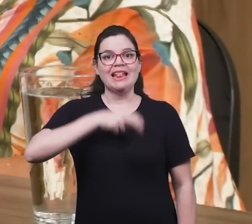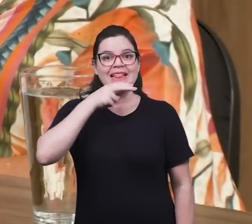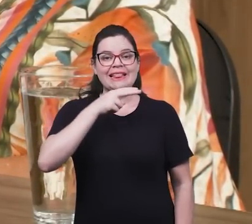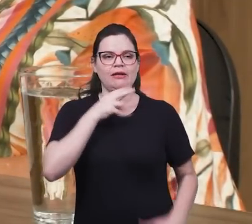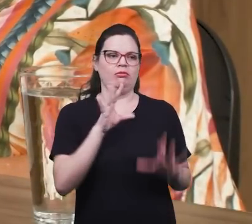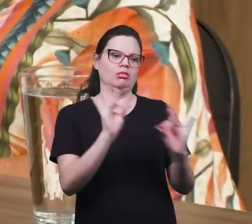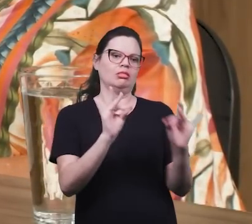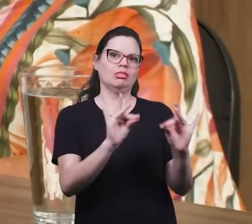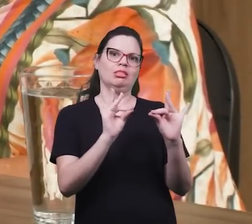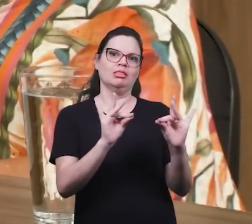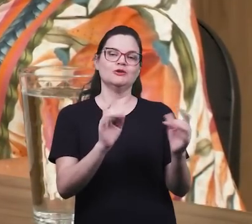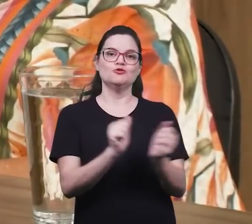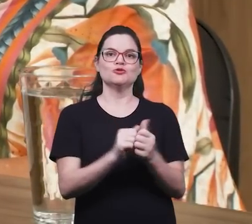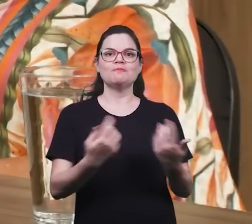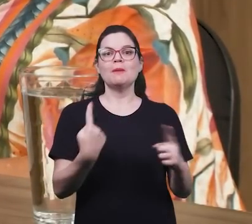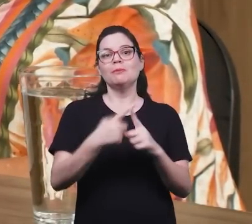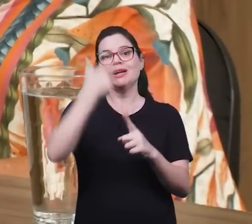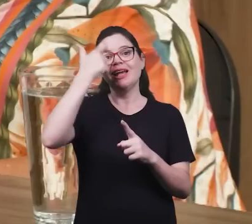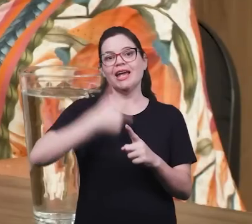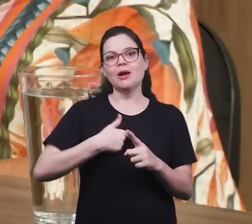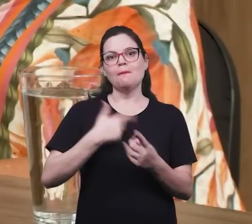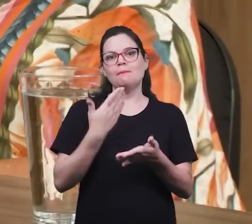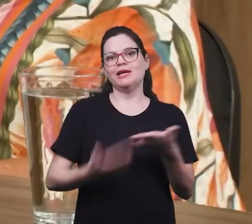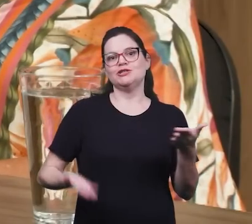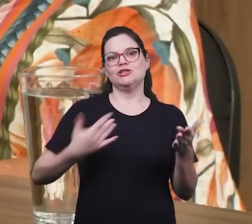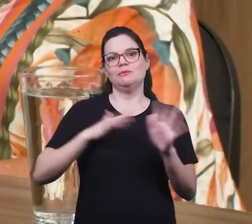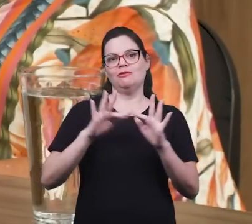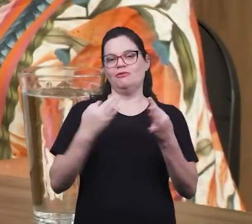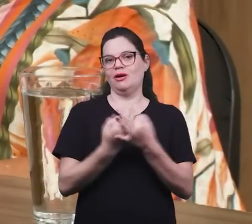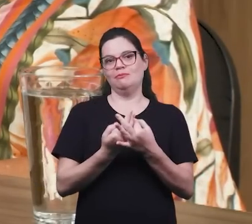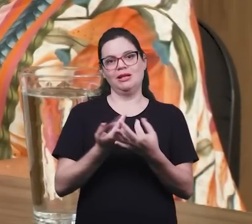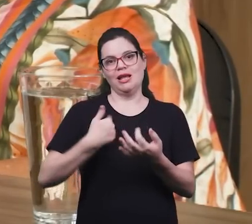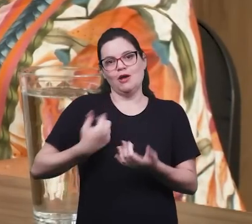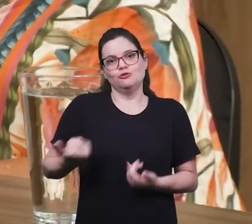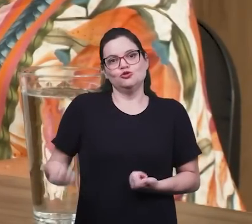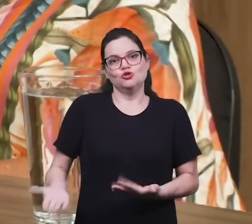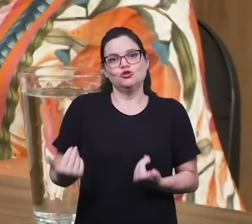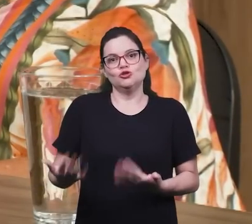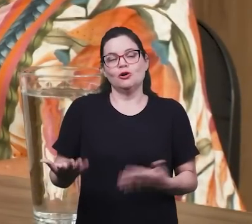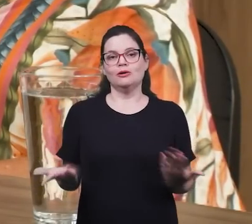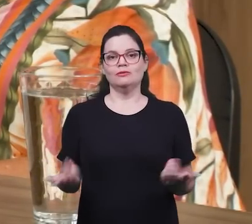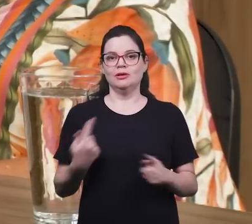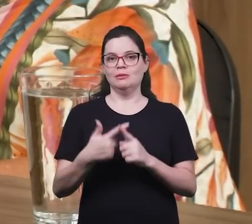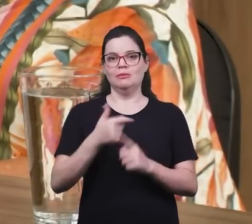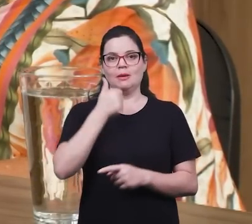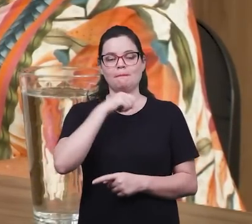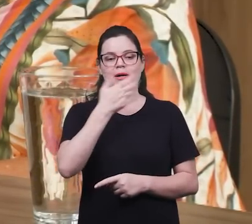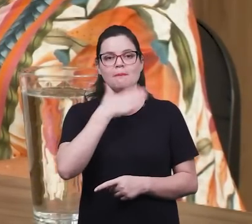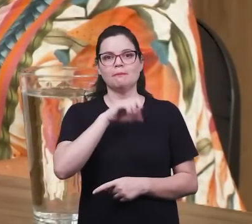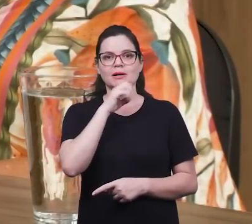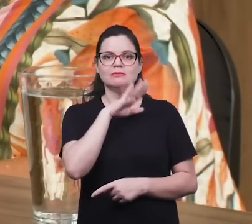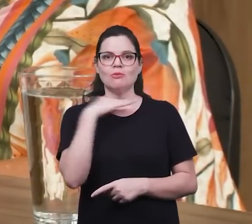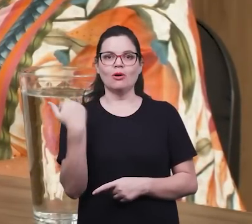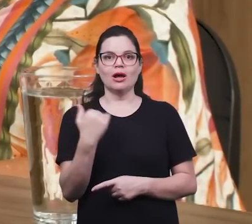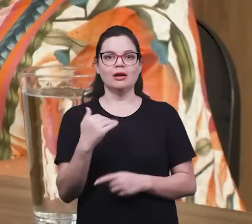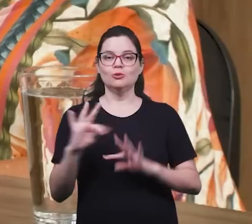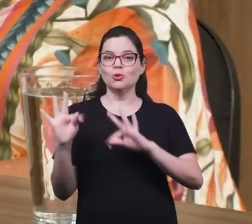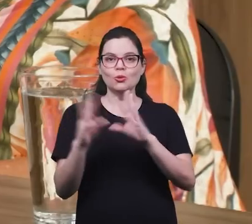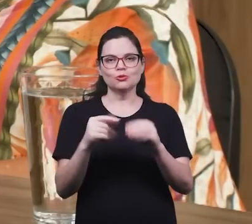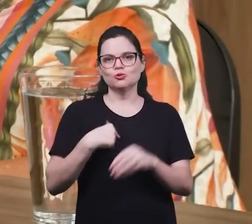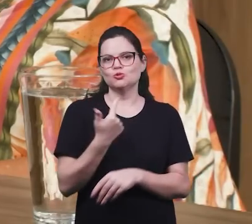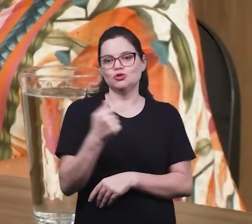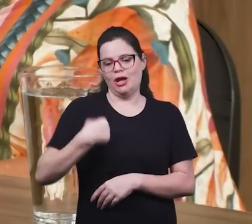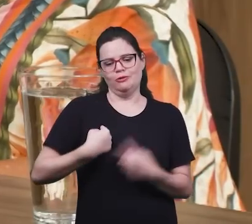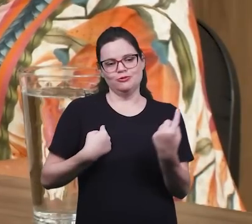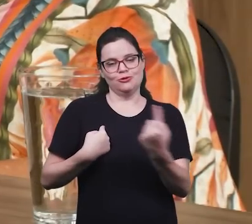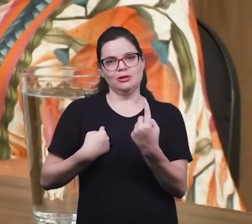minha família muito cedo, então meu desejo era constituir a minha família. E quando eu me casei com 22 anos de idade, eu já tinha maturidade para ter